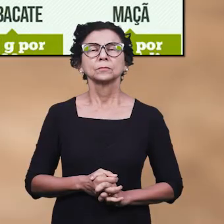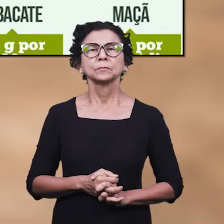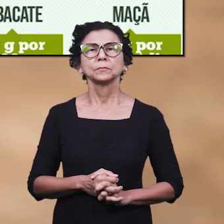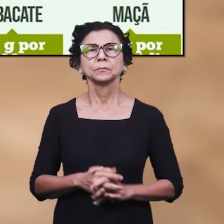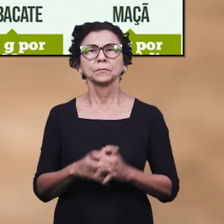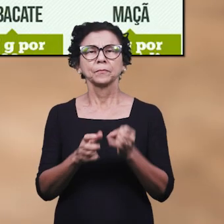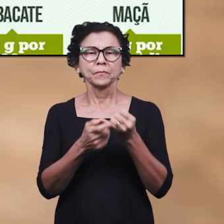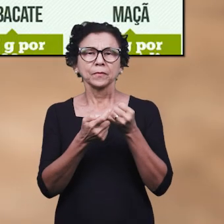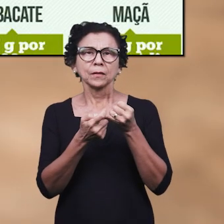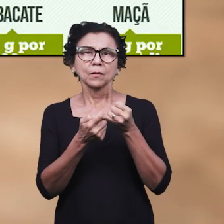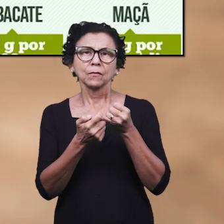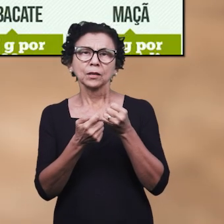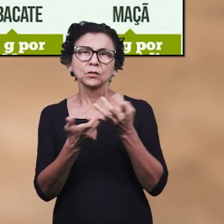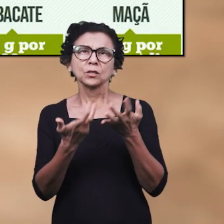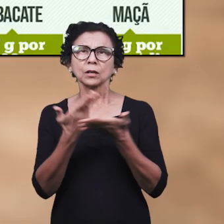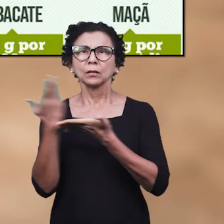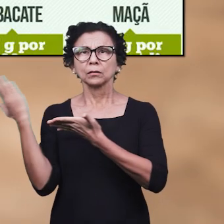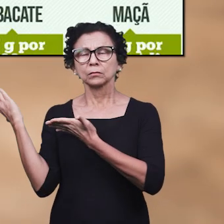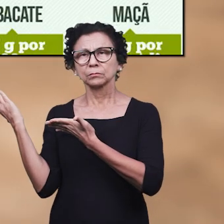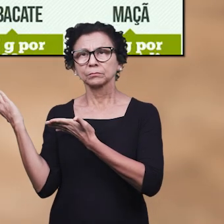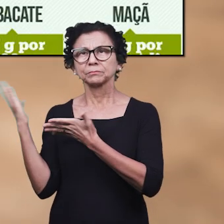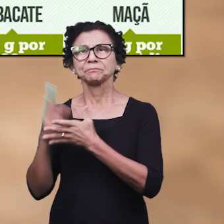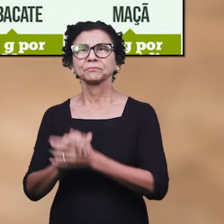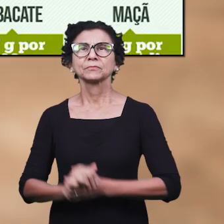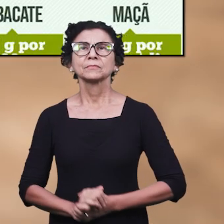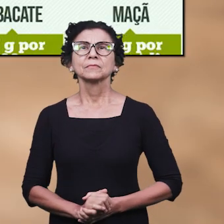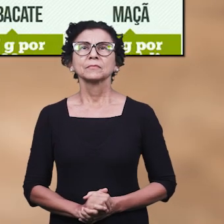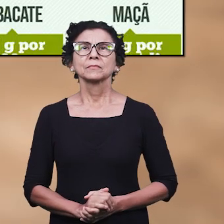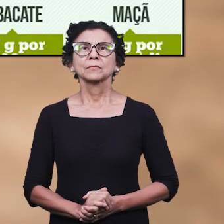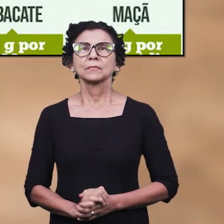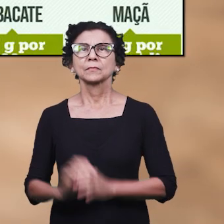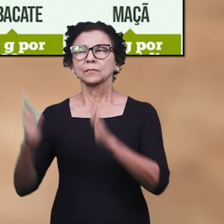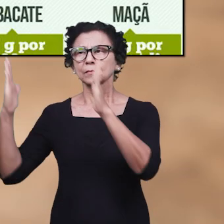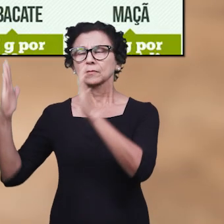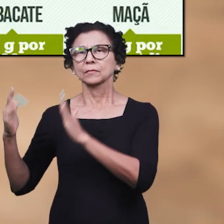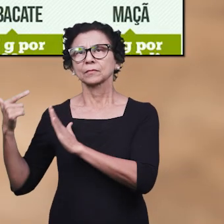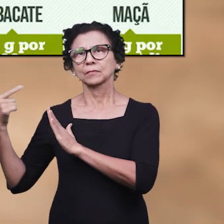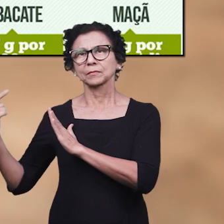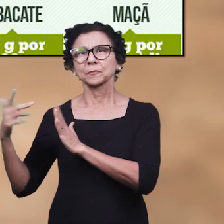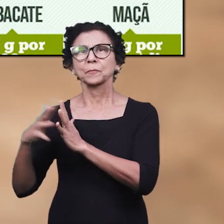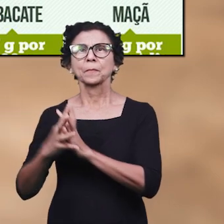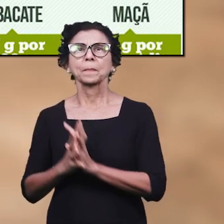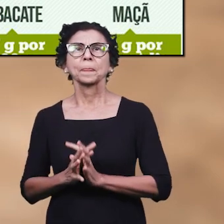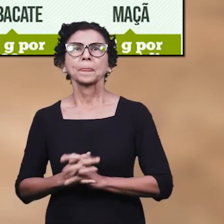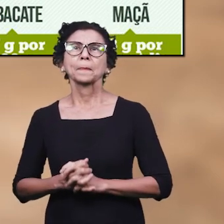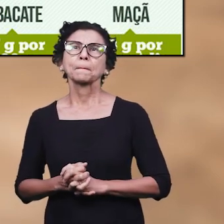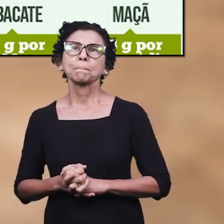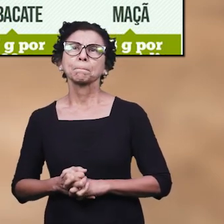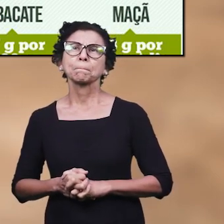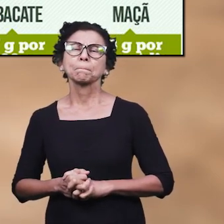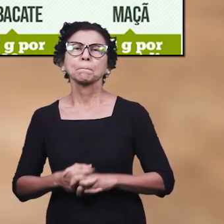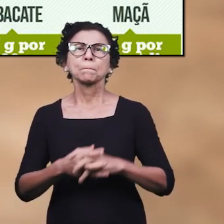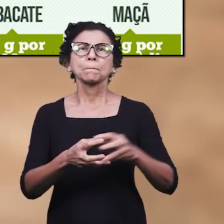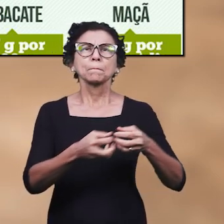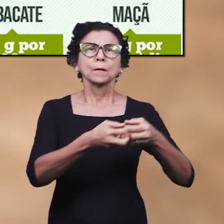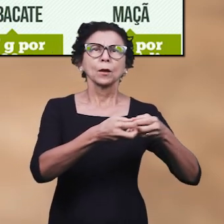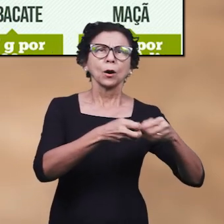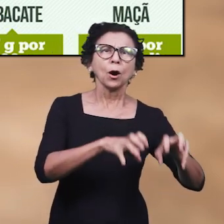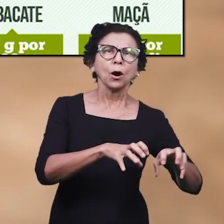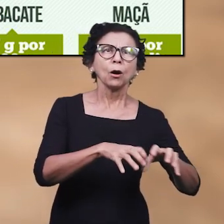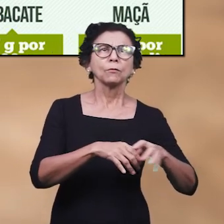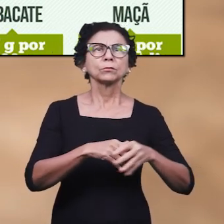feijão, lentilha, quinoa, grão de bico. Nós temos também iogurte greco, né? Os ovos, que são ótimas fontes